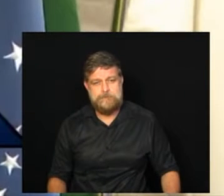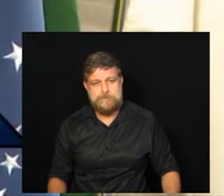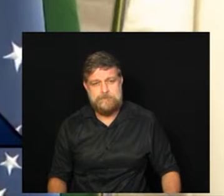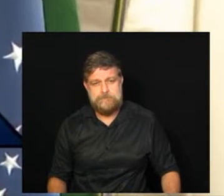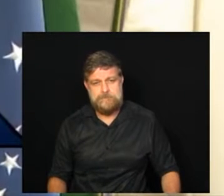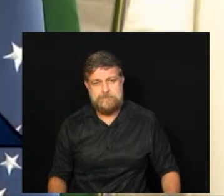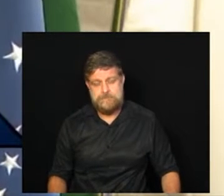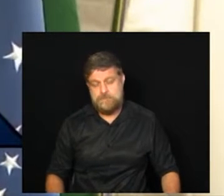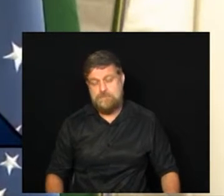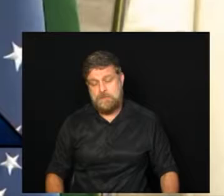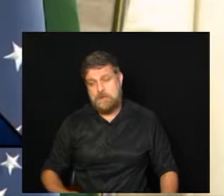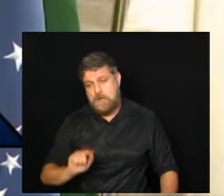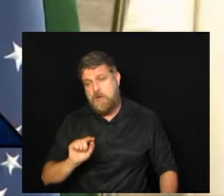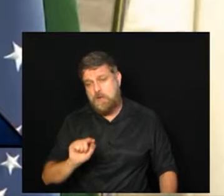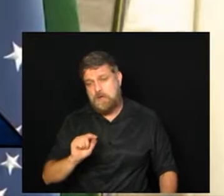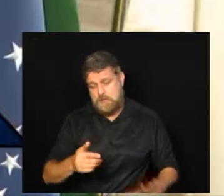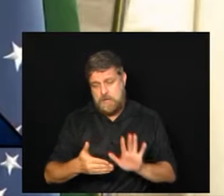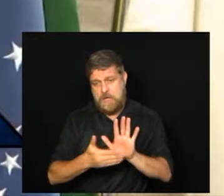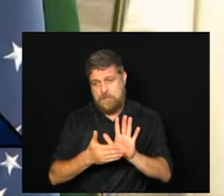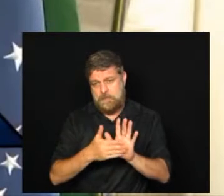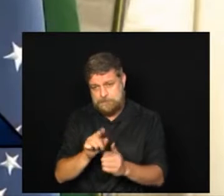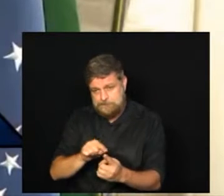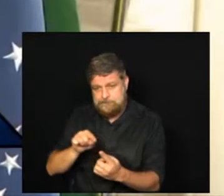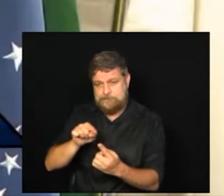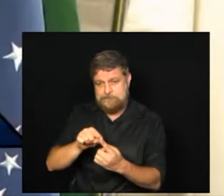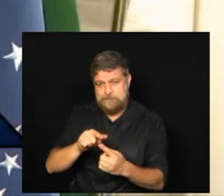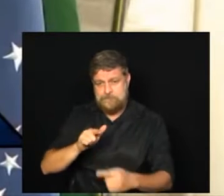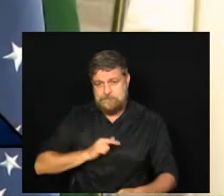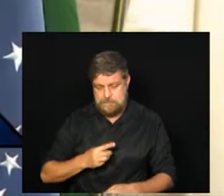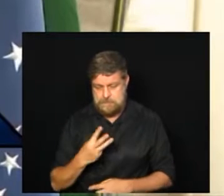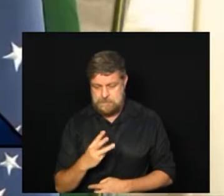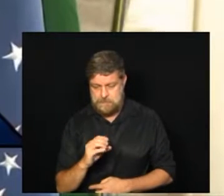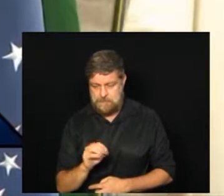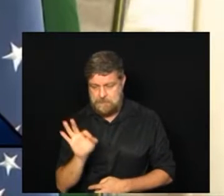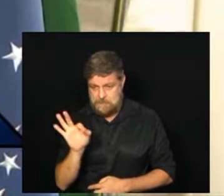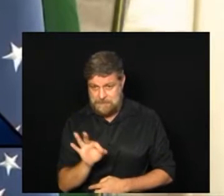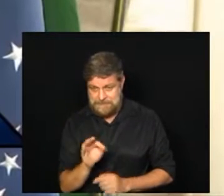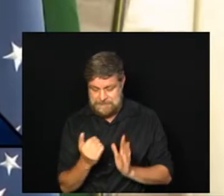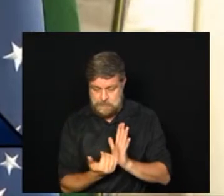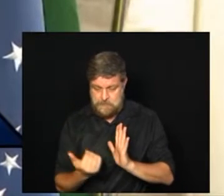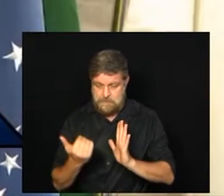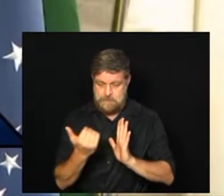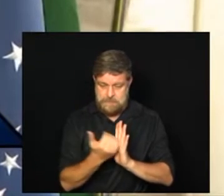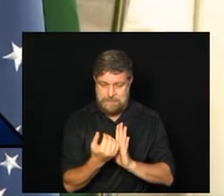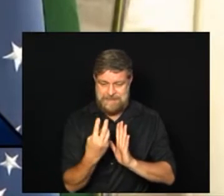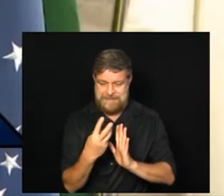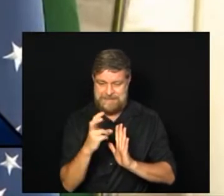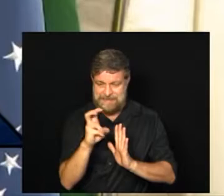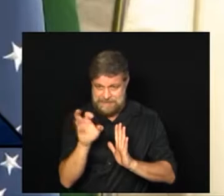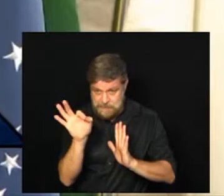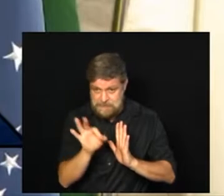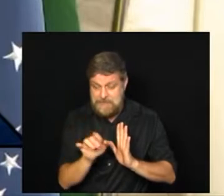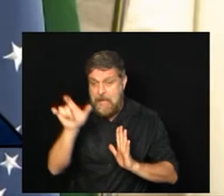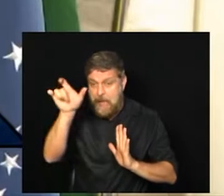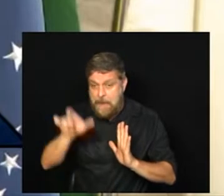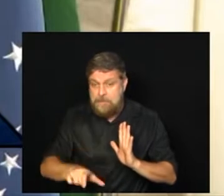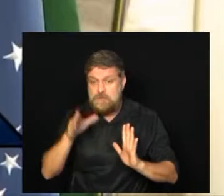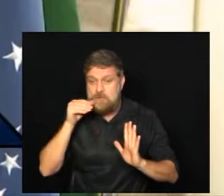E é isso que esse projeto faz, amplia de 30% para 35% a